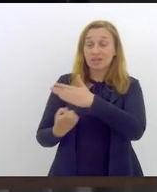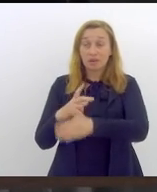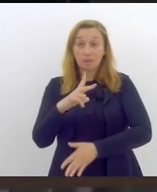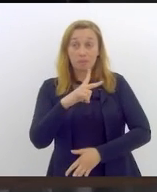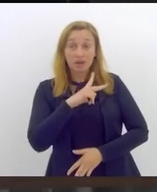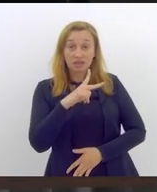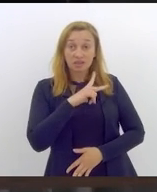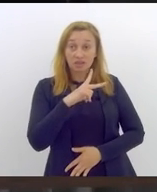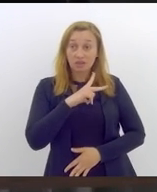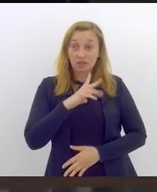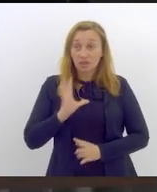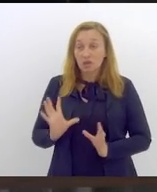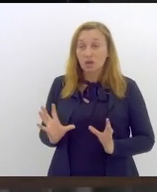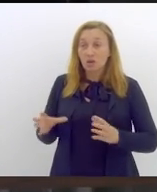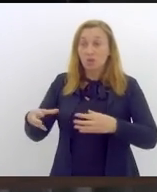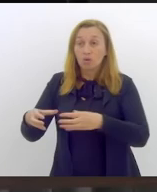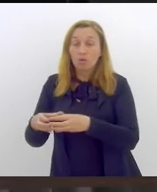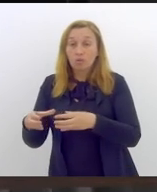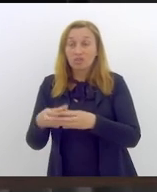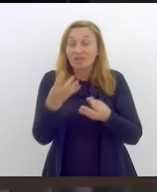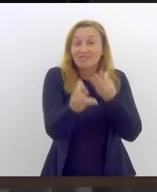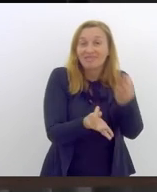comunidades terapêuticas